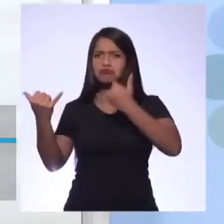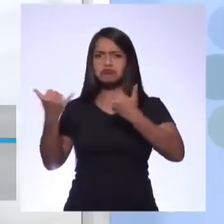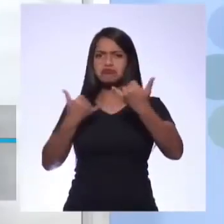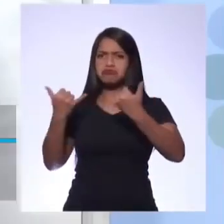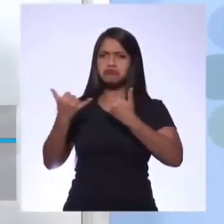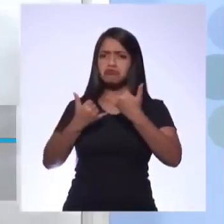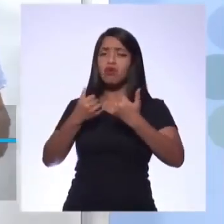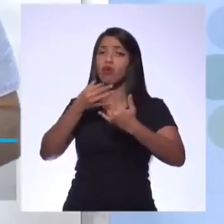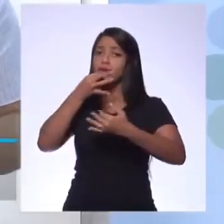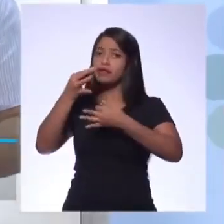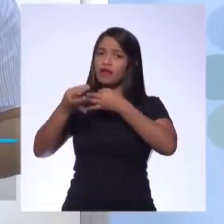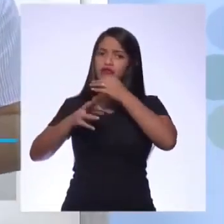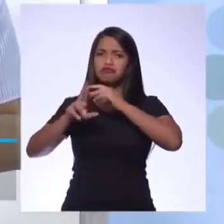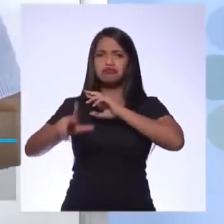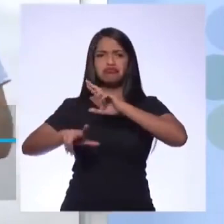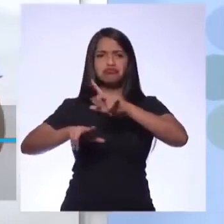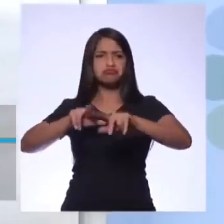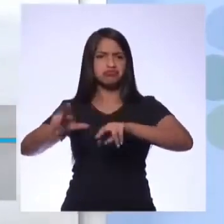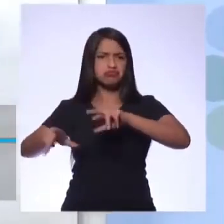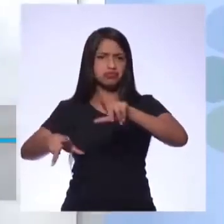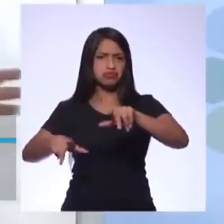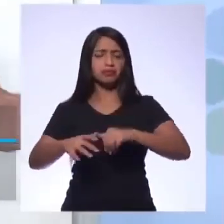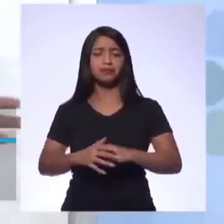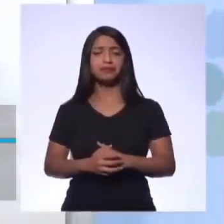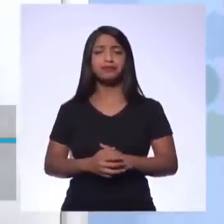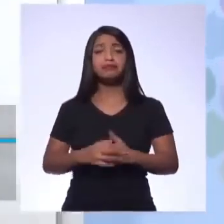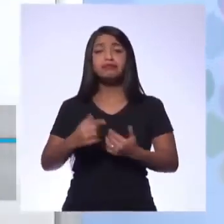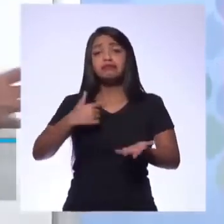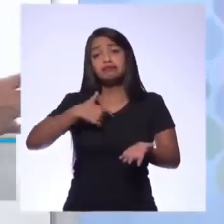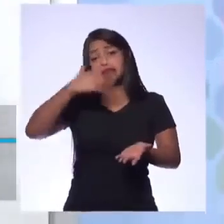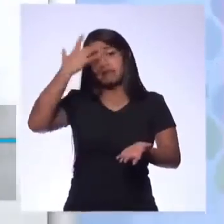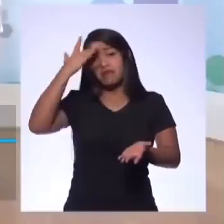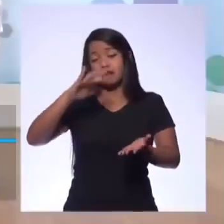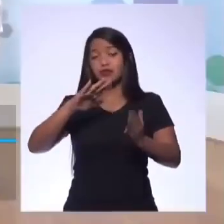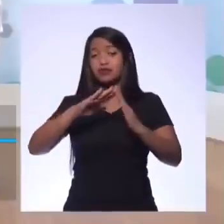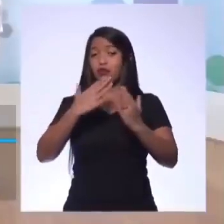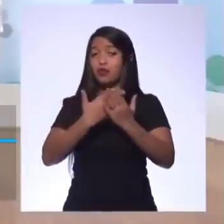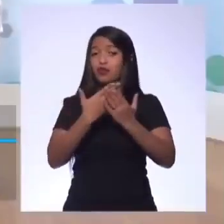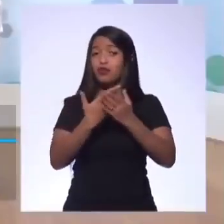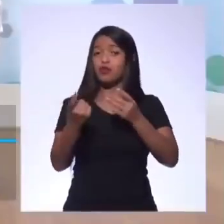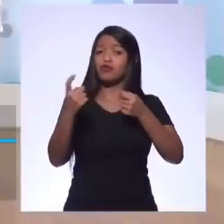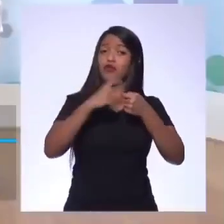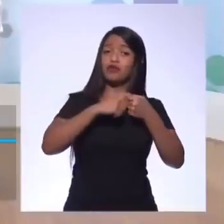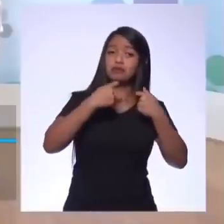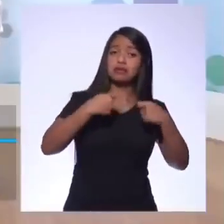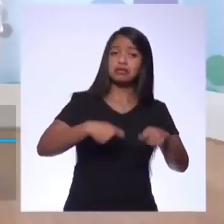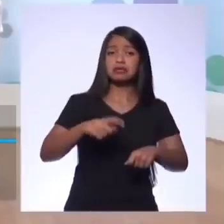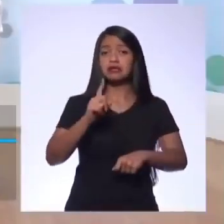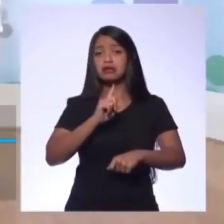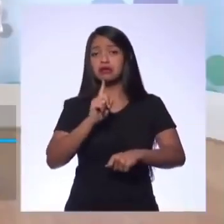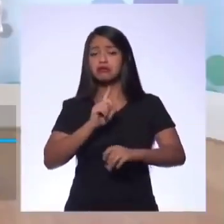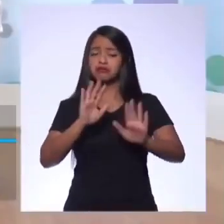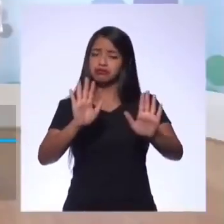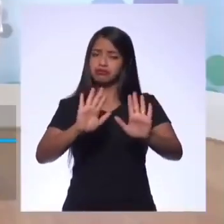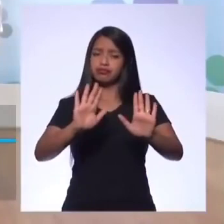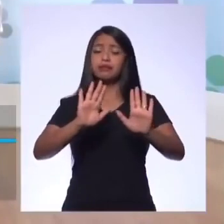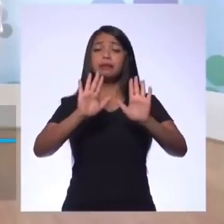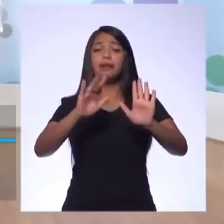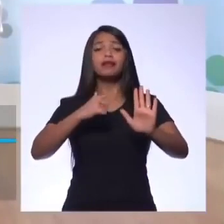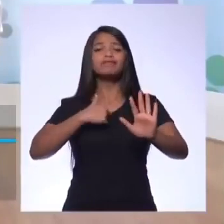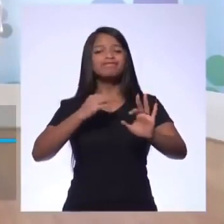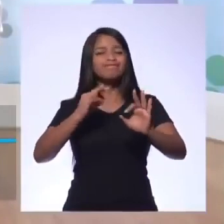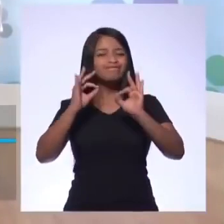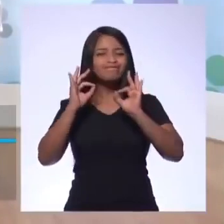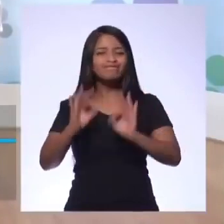tão divergentes e tal. Eu não sei se a gente deve voltar para a escola ou não, então não sou autoridade no assunto. Mas uma coisa eu tenho